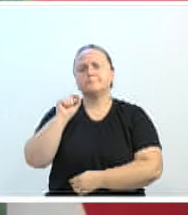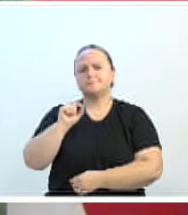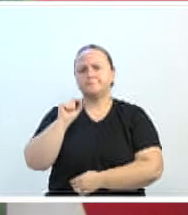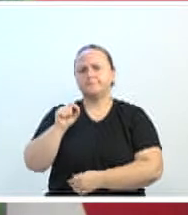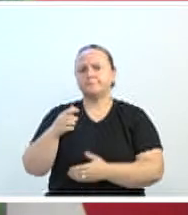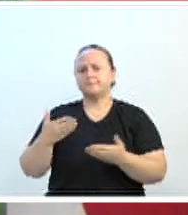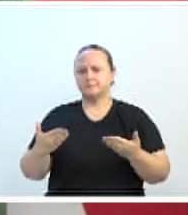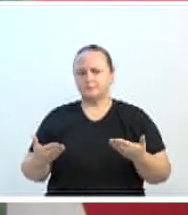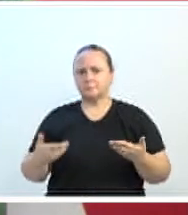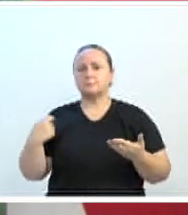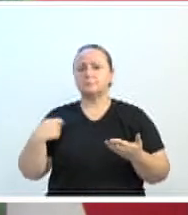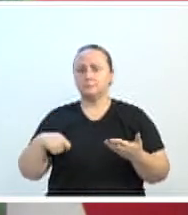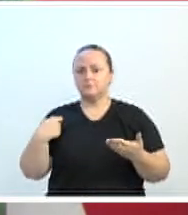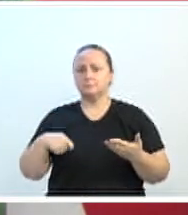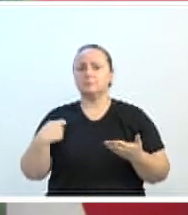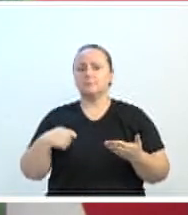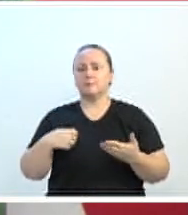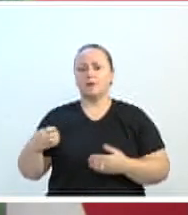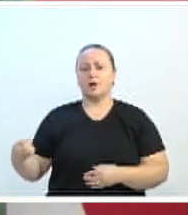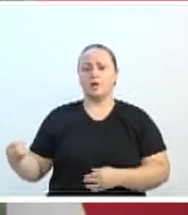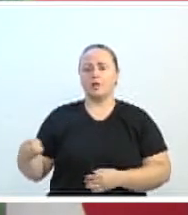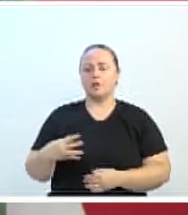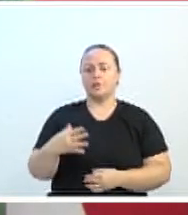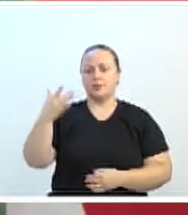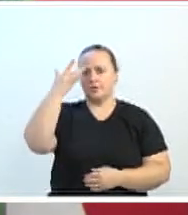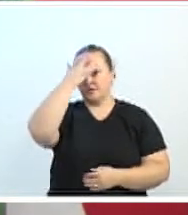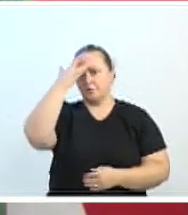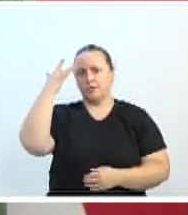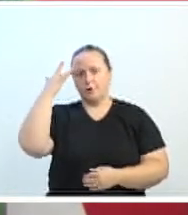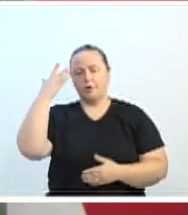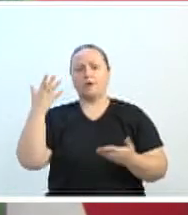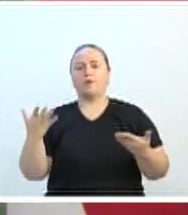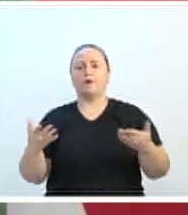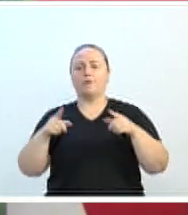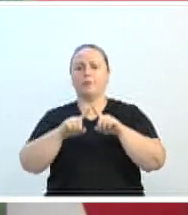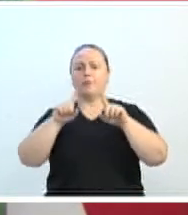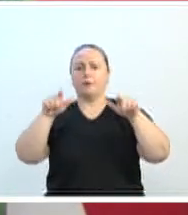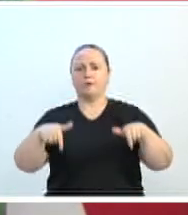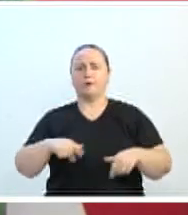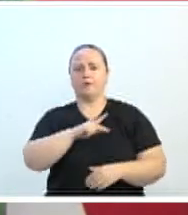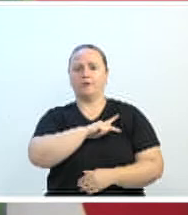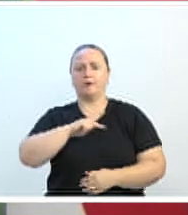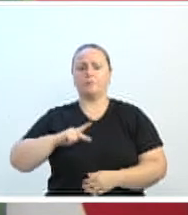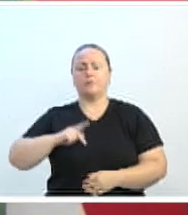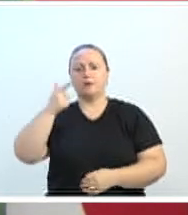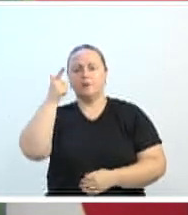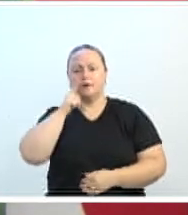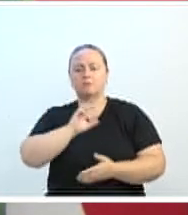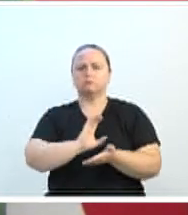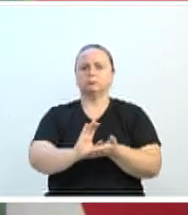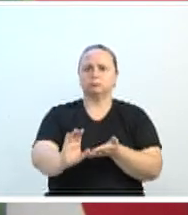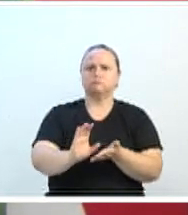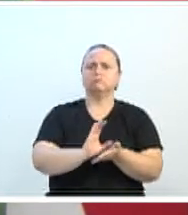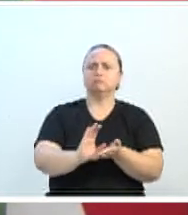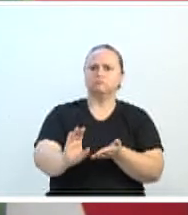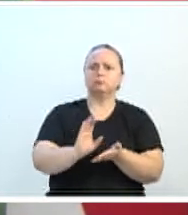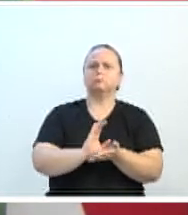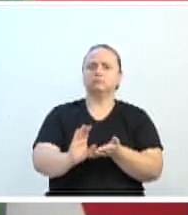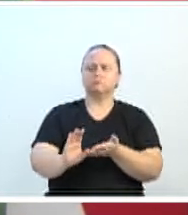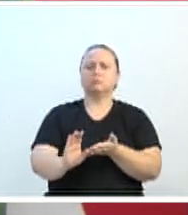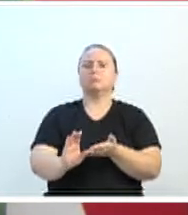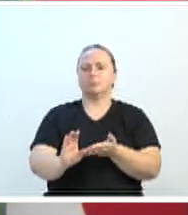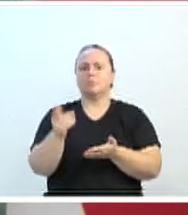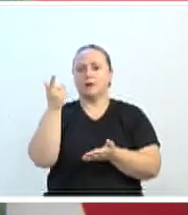necessidade de trazer novos ingressos para dentro do serviço público para poder contribuir com a